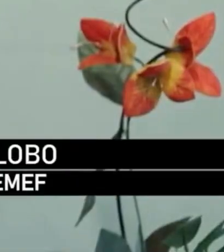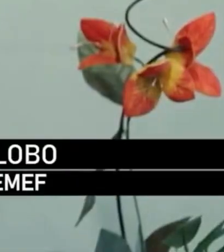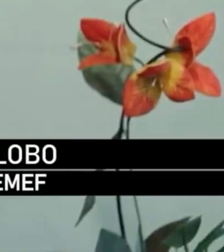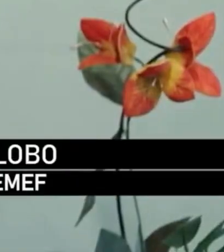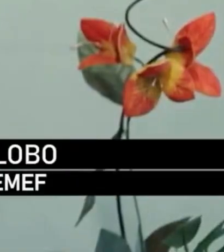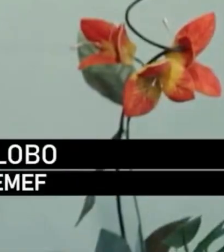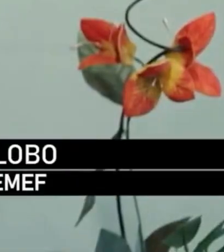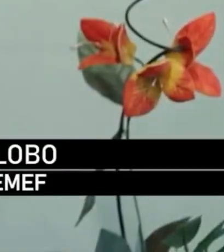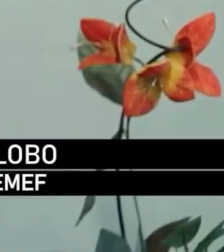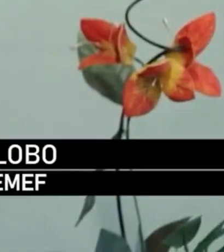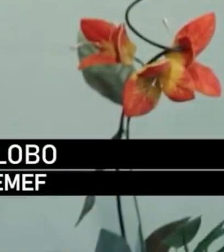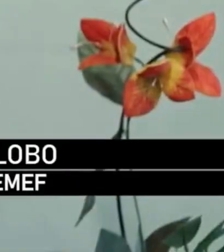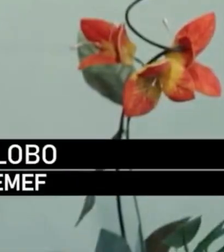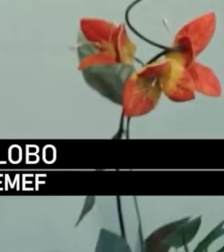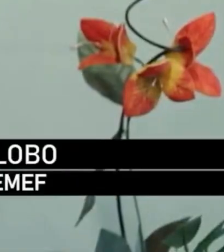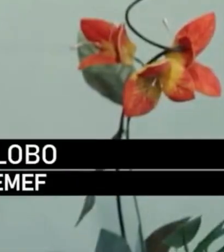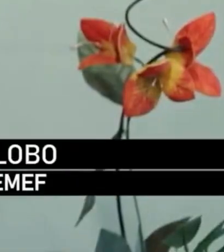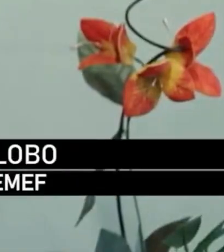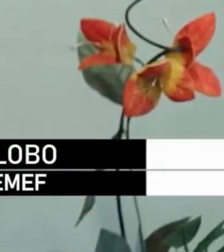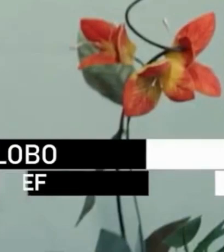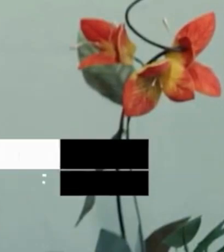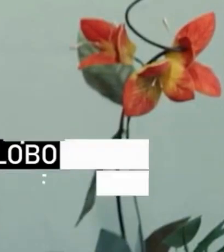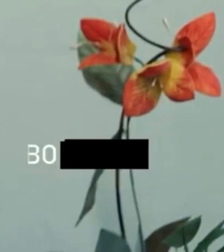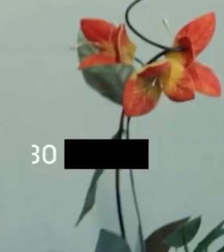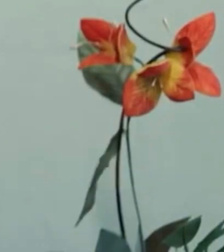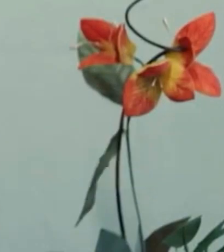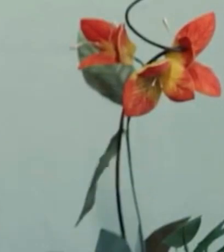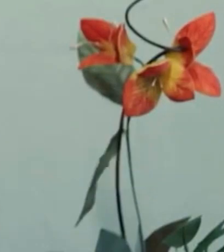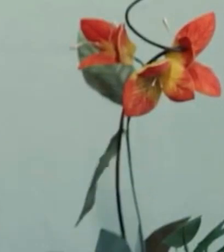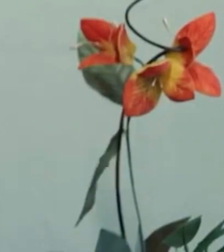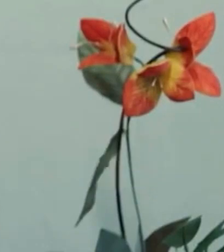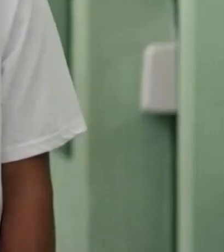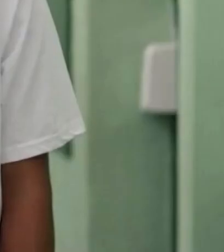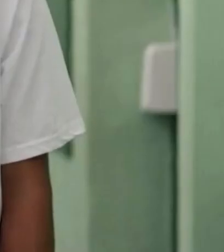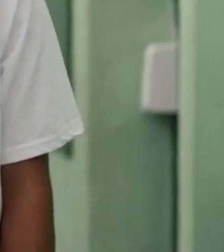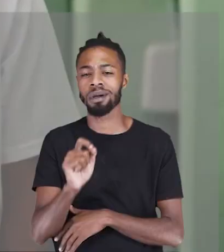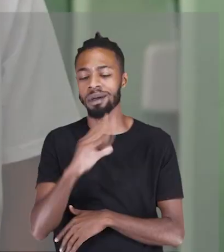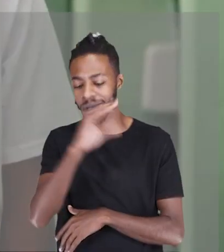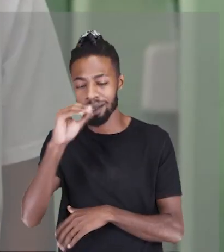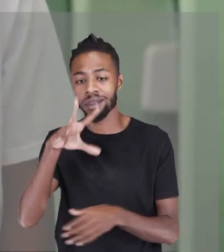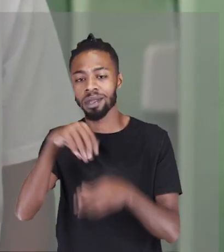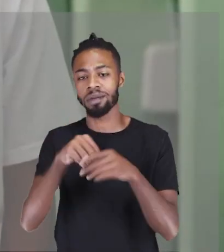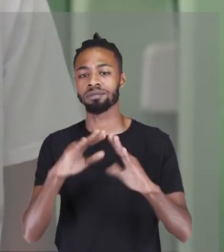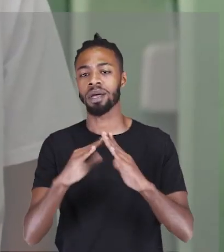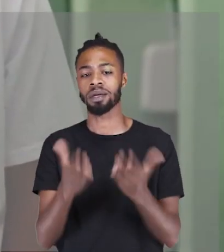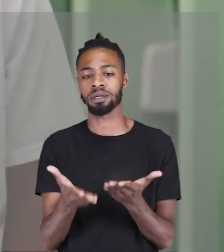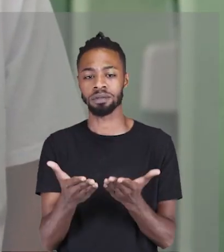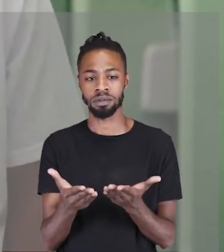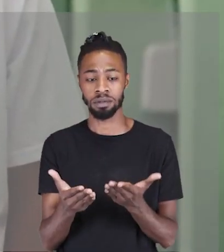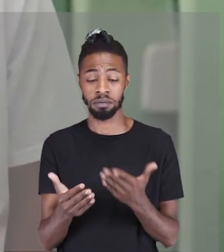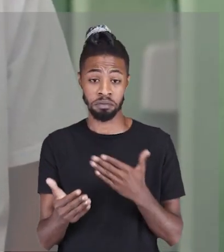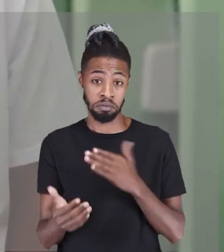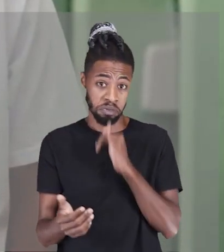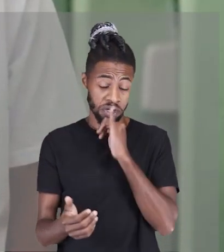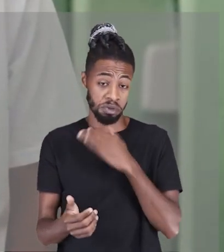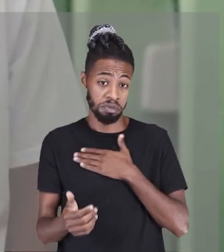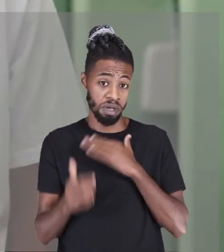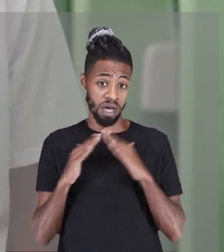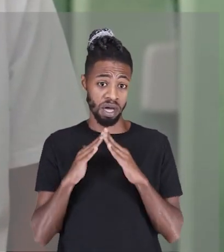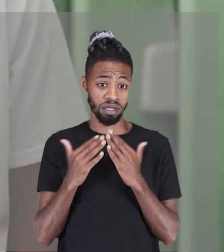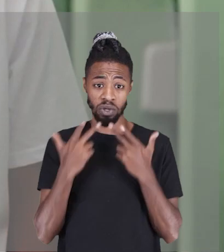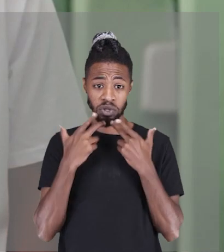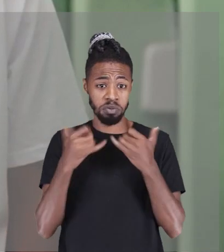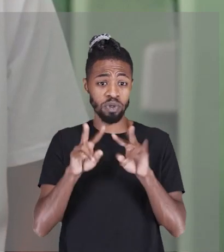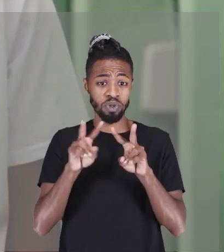próprios pais se esquecem do que é ter um adolescente em casa. Bom, na minha casa eu não falo quase nada sobre